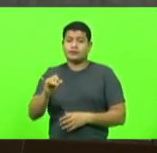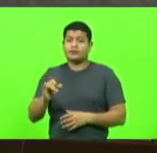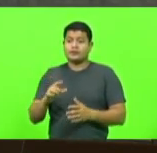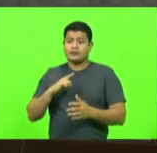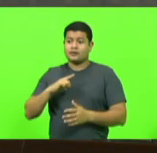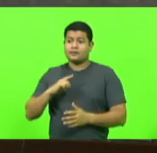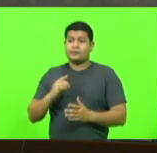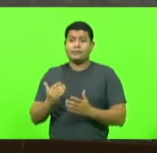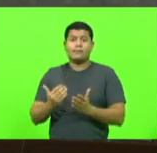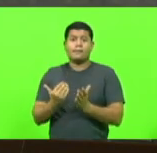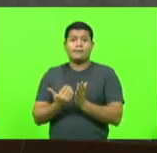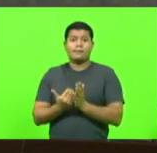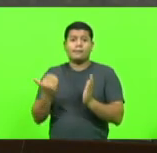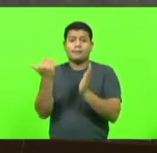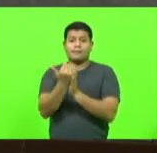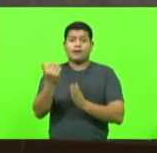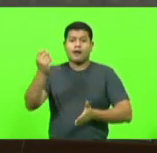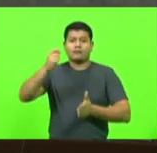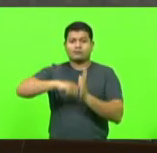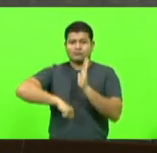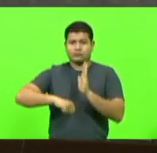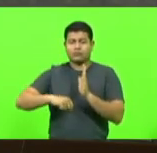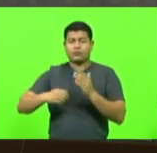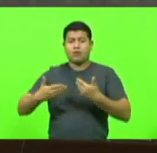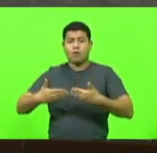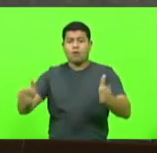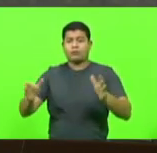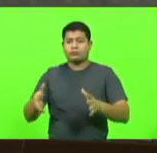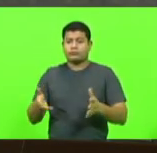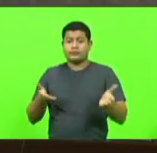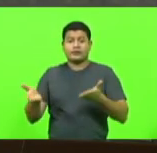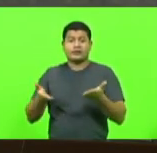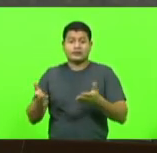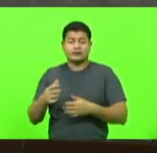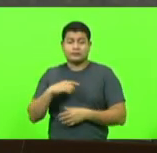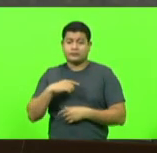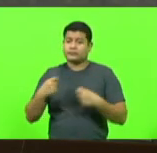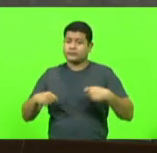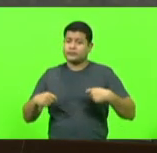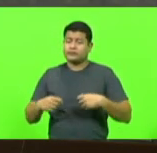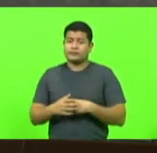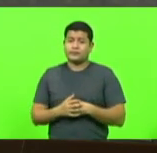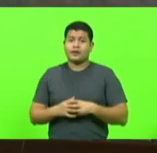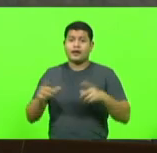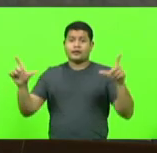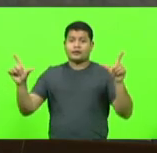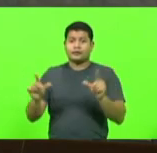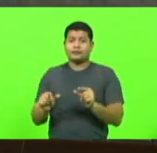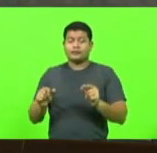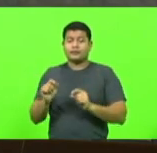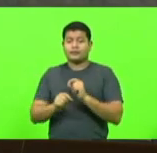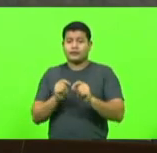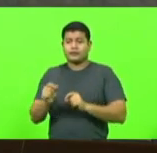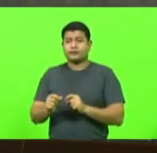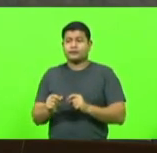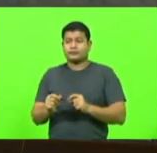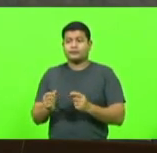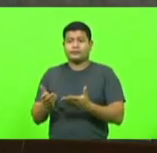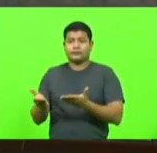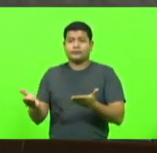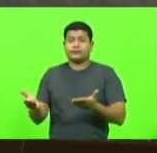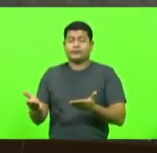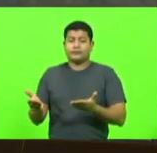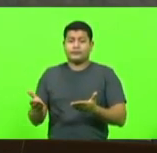mais abertura de concursos, diminuiria essa demanda. E a gente, de repente, também poderia diminuir um pouquinho